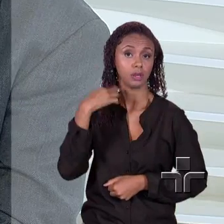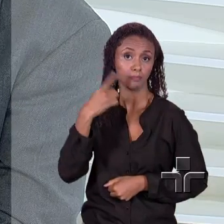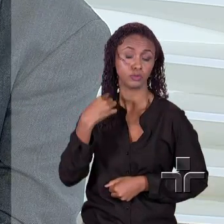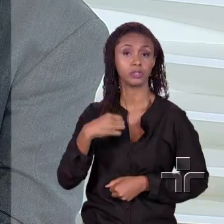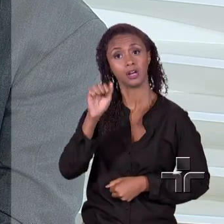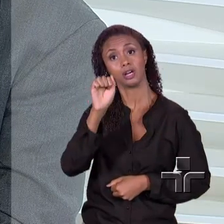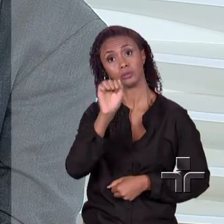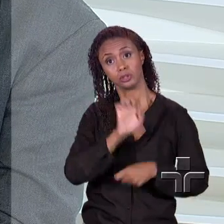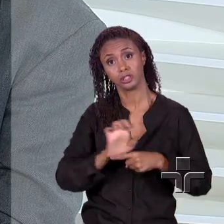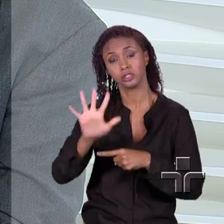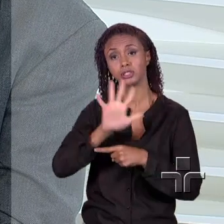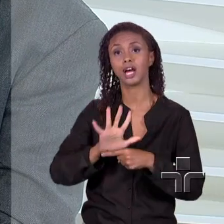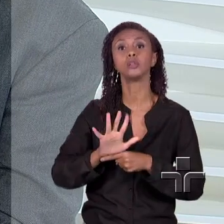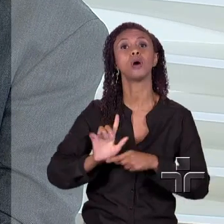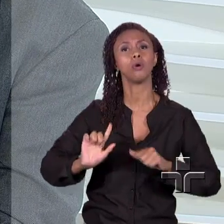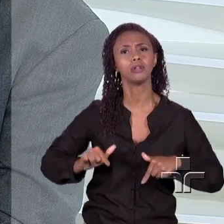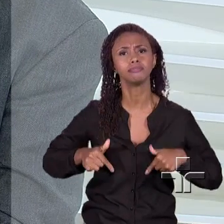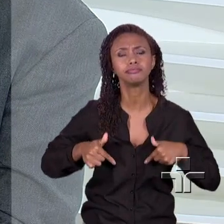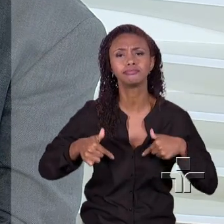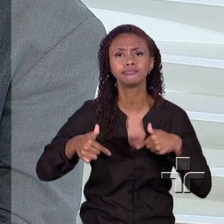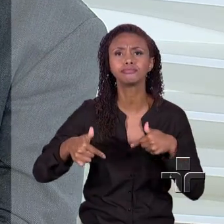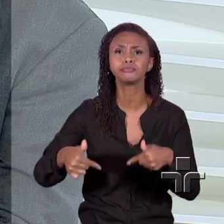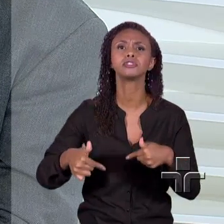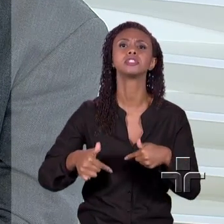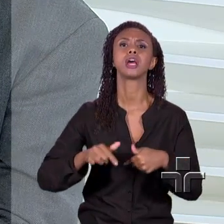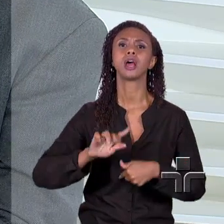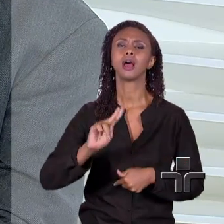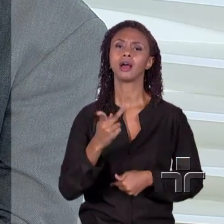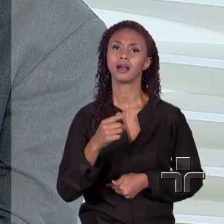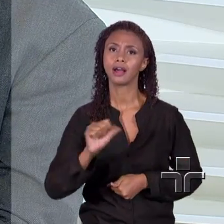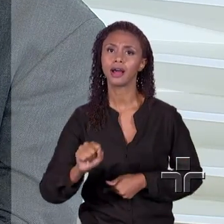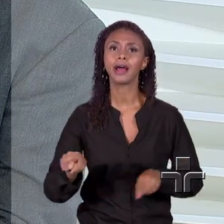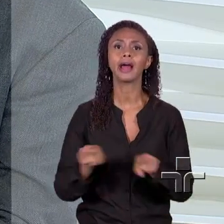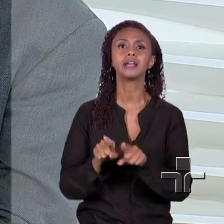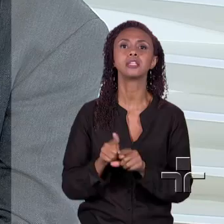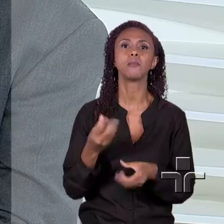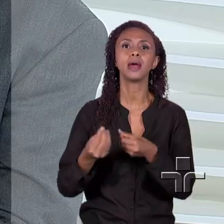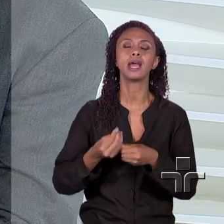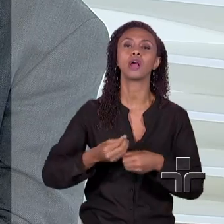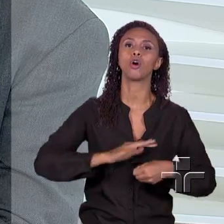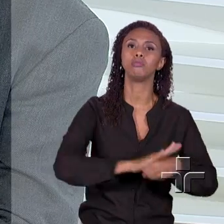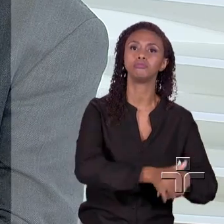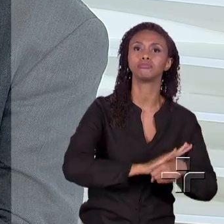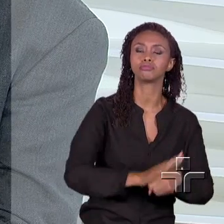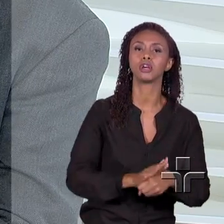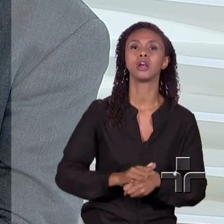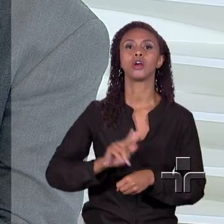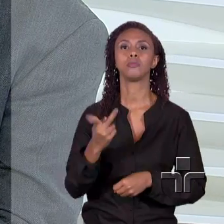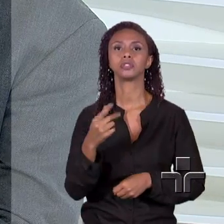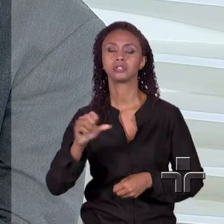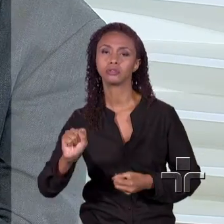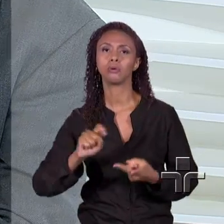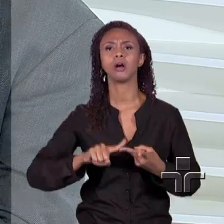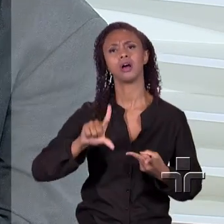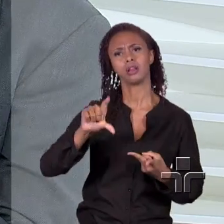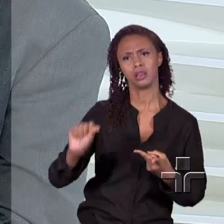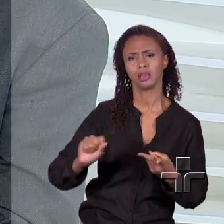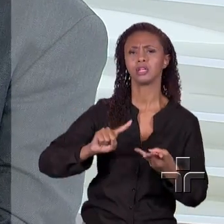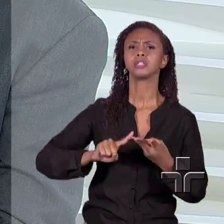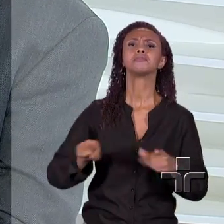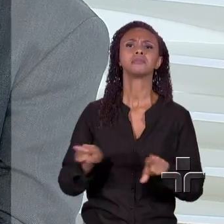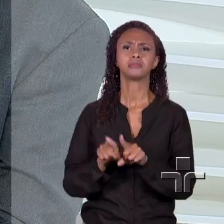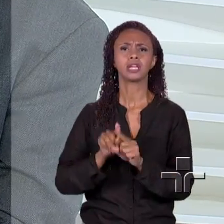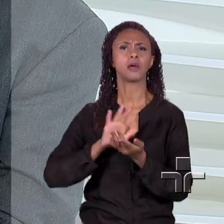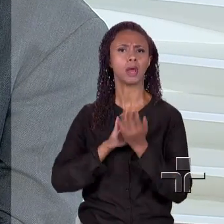original sobre a questão da homossexualidade e a ligação entre a opressão do homossexual, a lésbicas, as pessoas trans, com